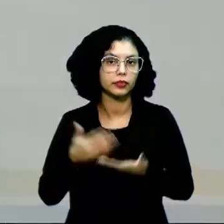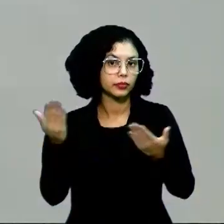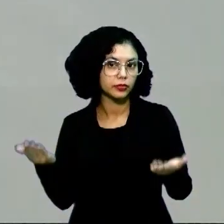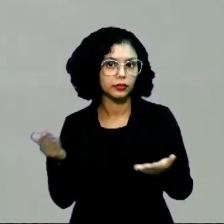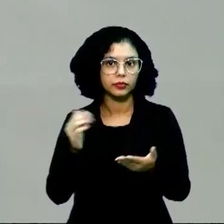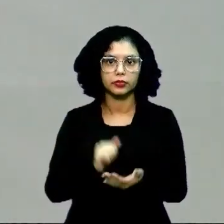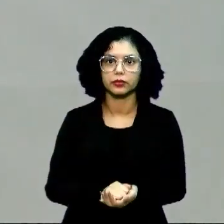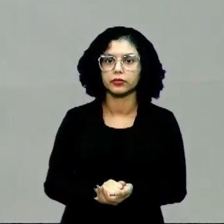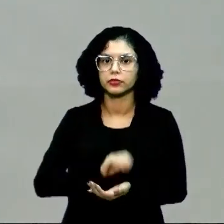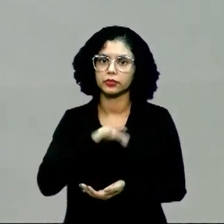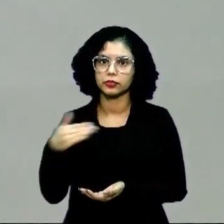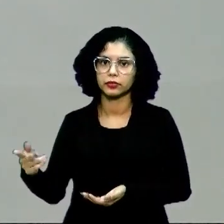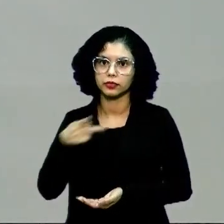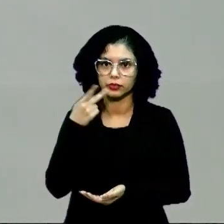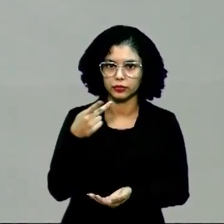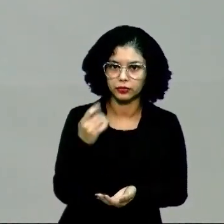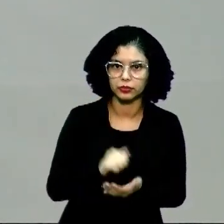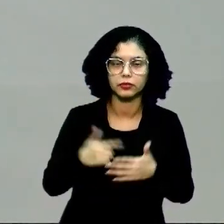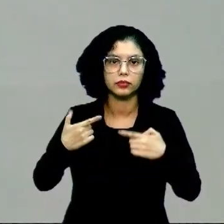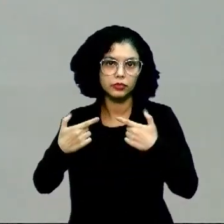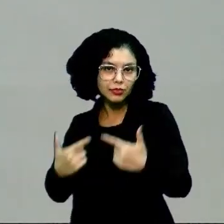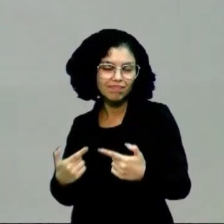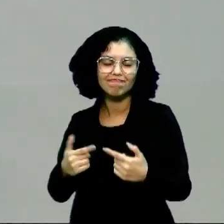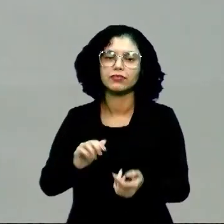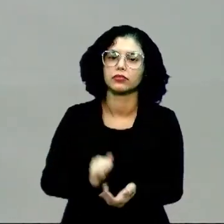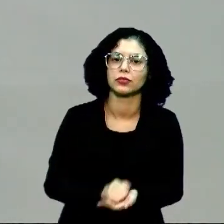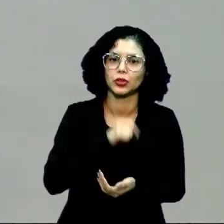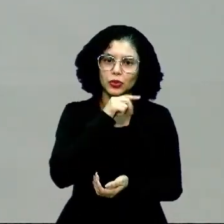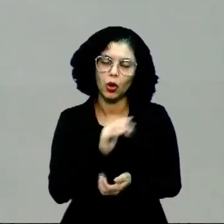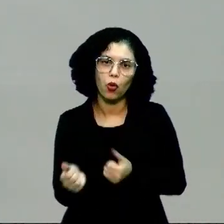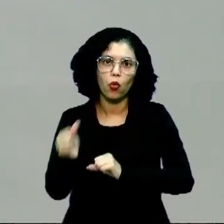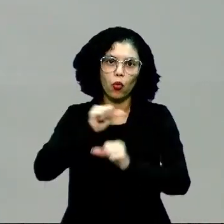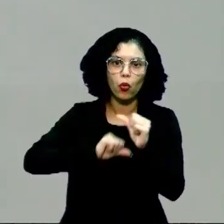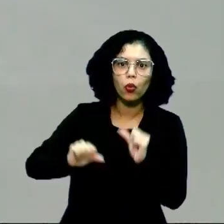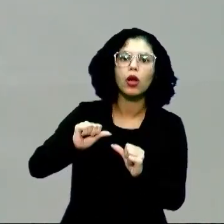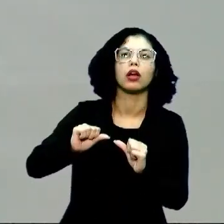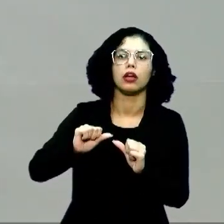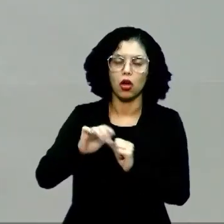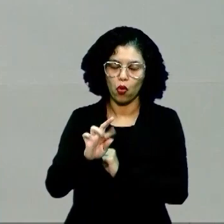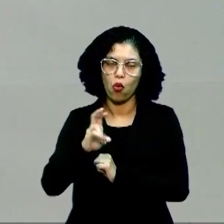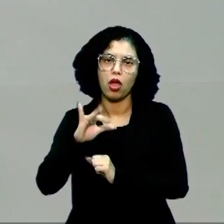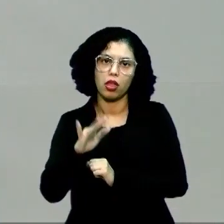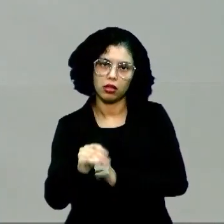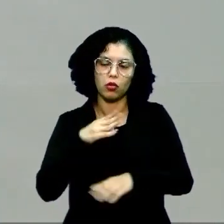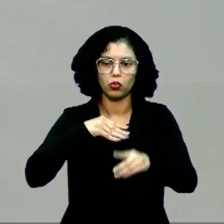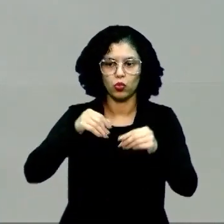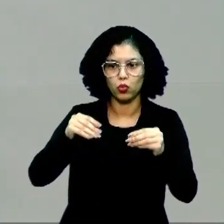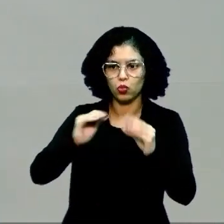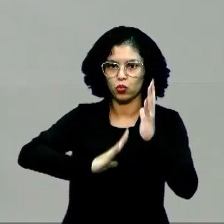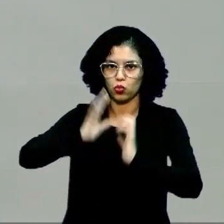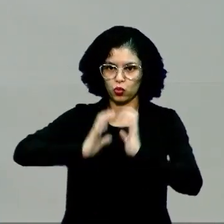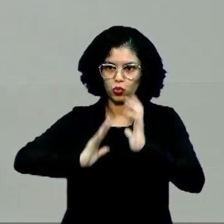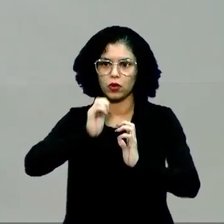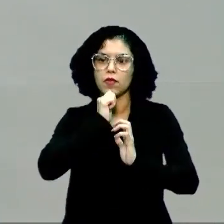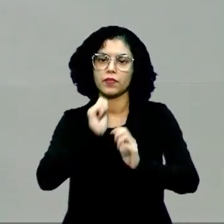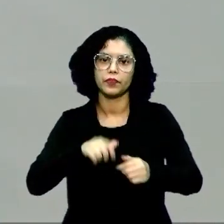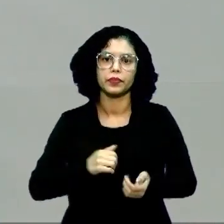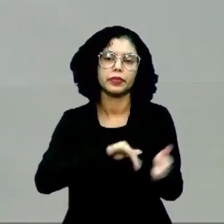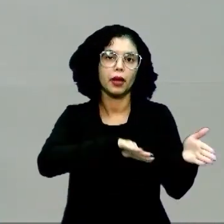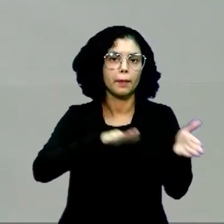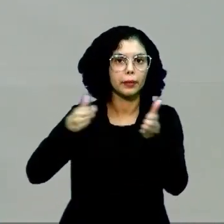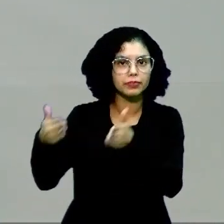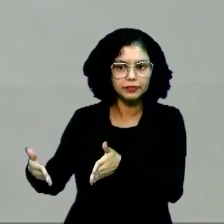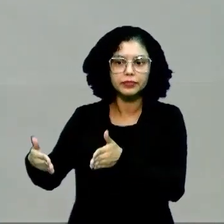Então, quando a gente fala de guerra ao terror, guerra contra o terrorismo, tudo isso foi a